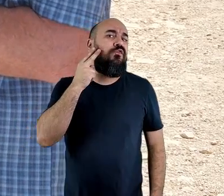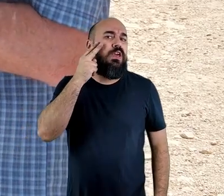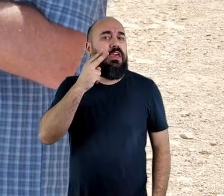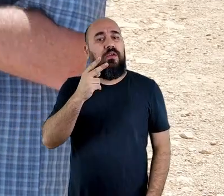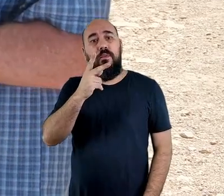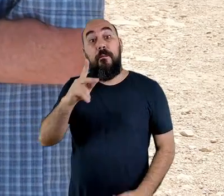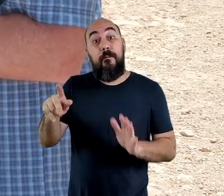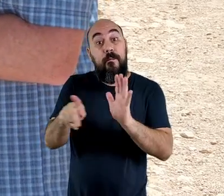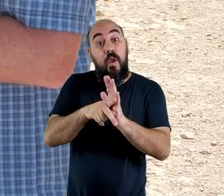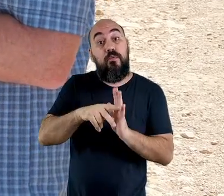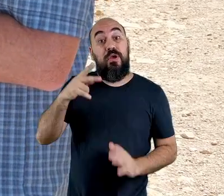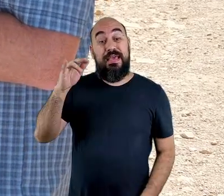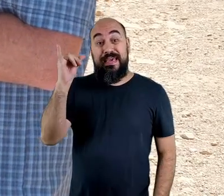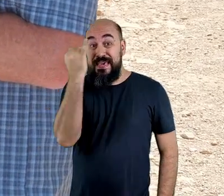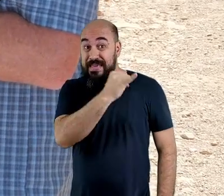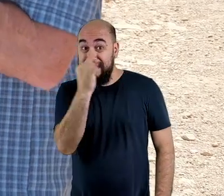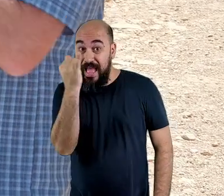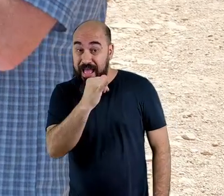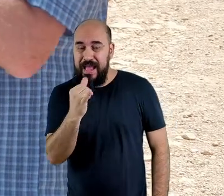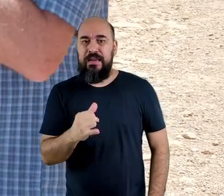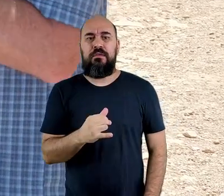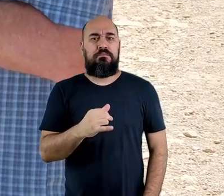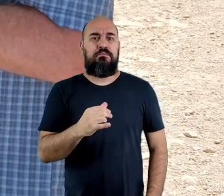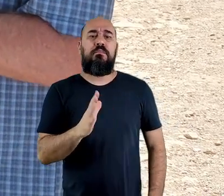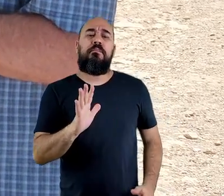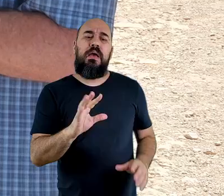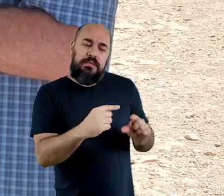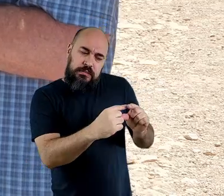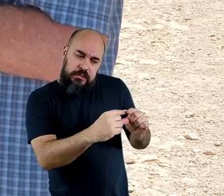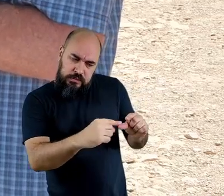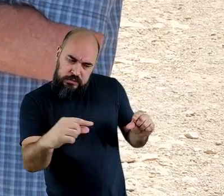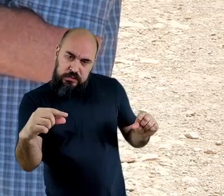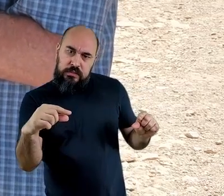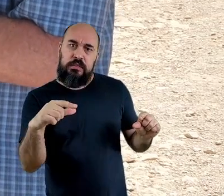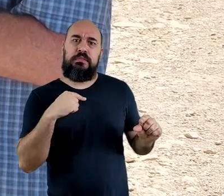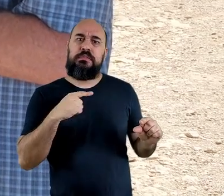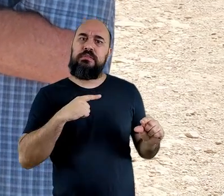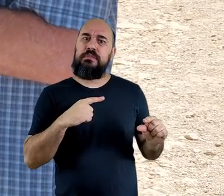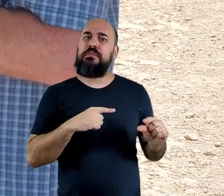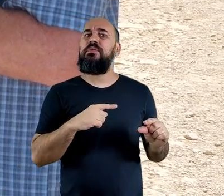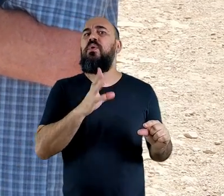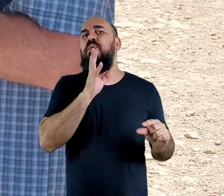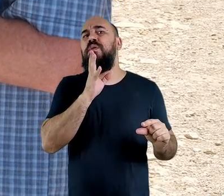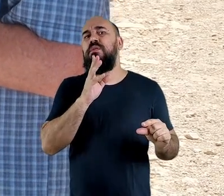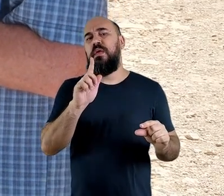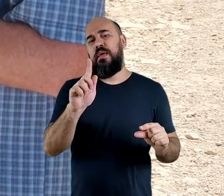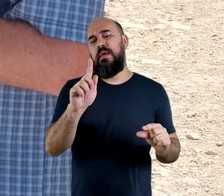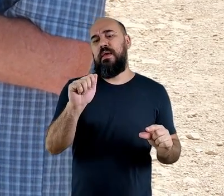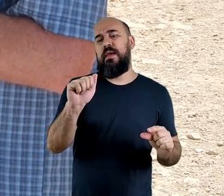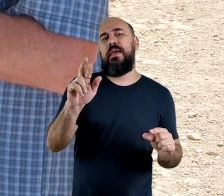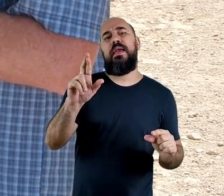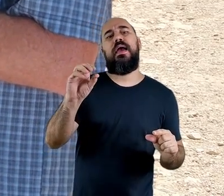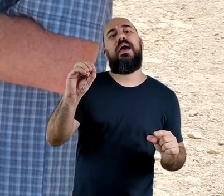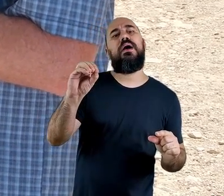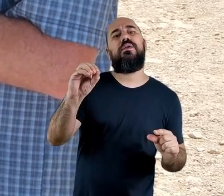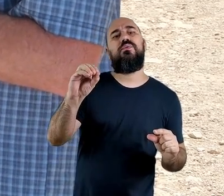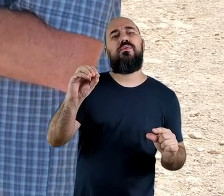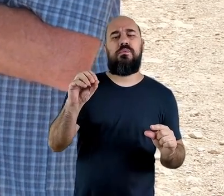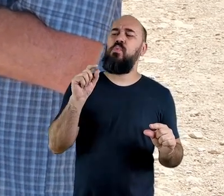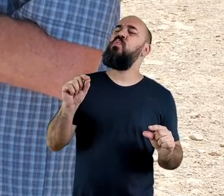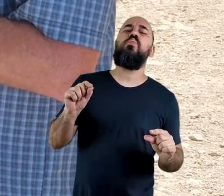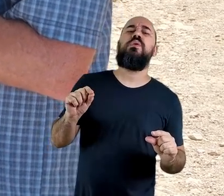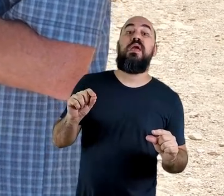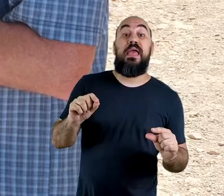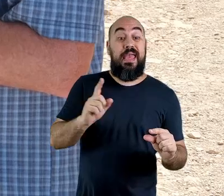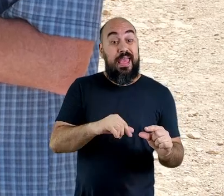Itália. Mas talvez o mais surpreendente foi que em um desses rótulos que mencionaram, o que é conhecido como garum, era um molho de